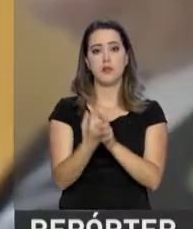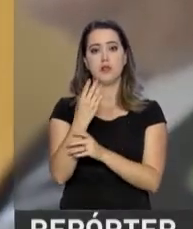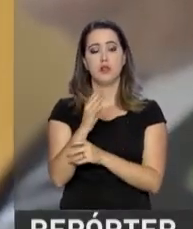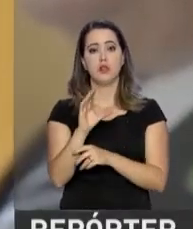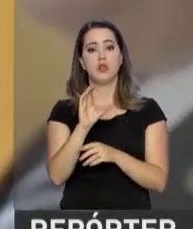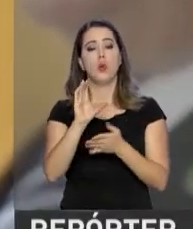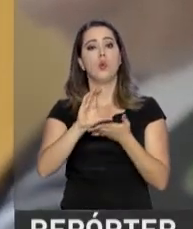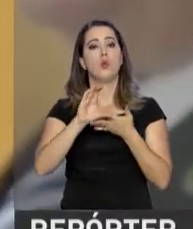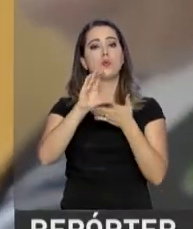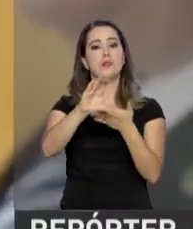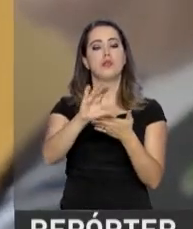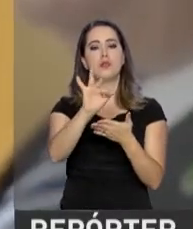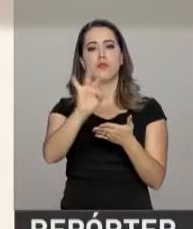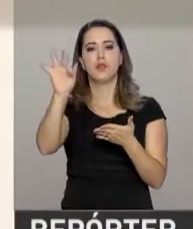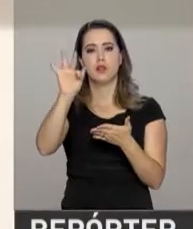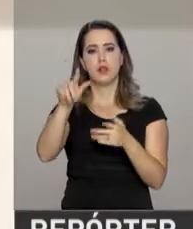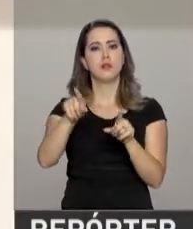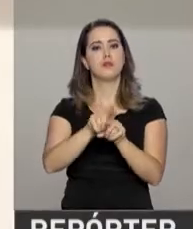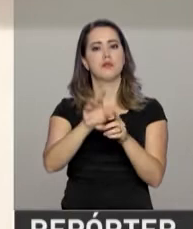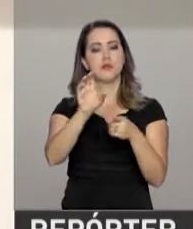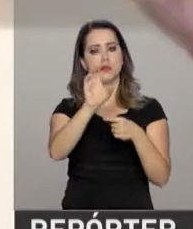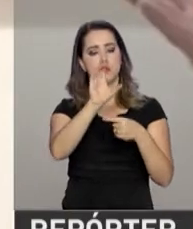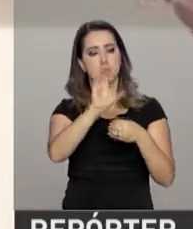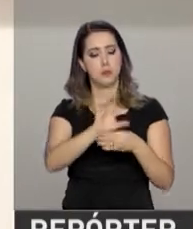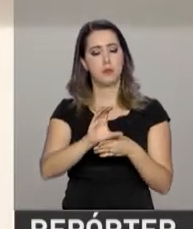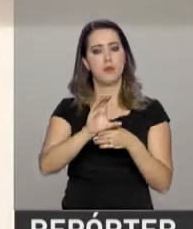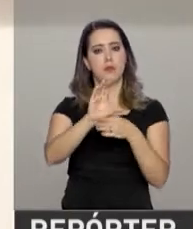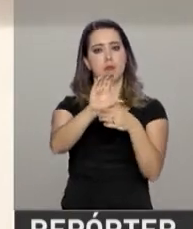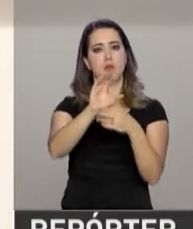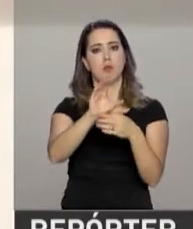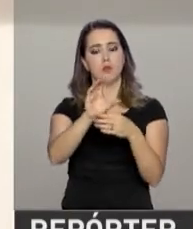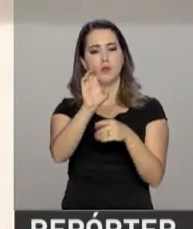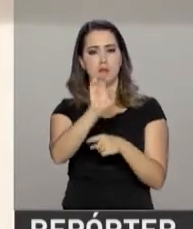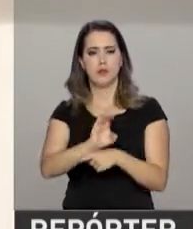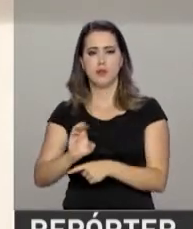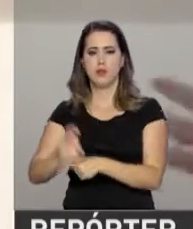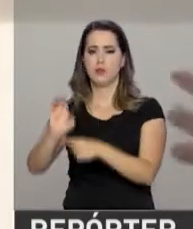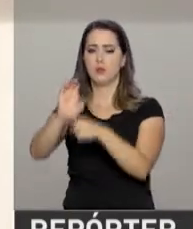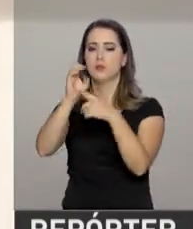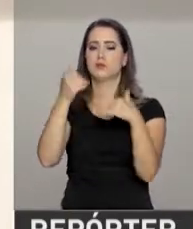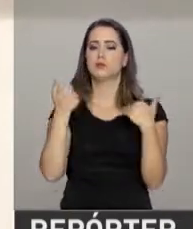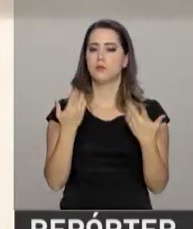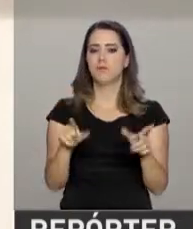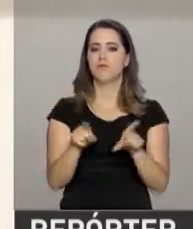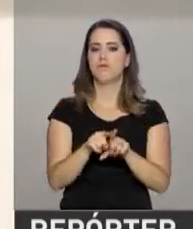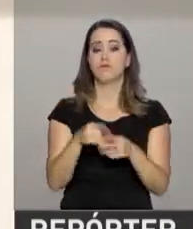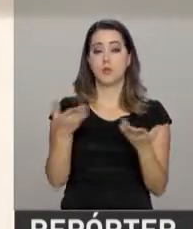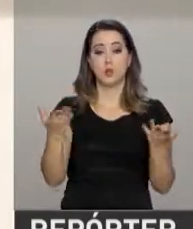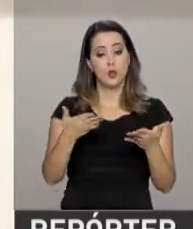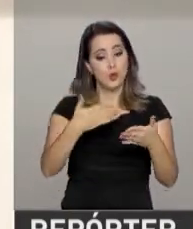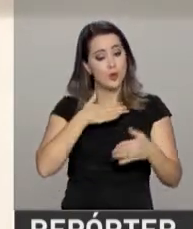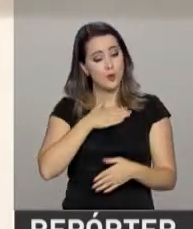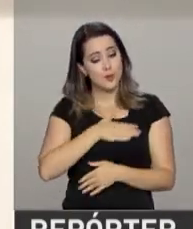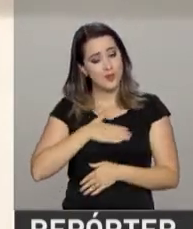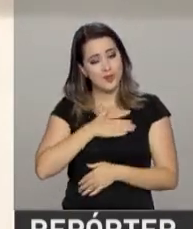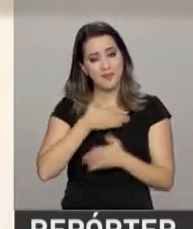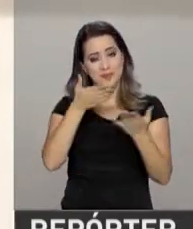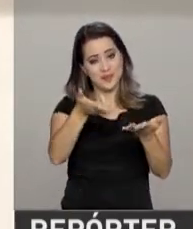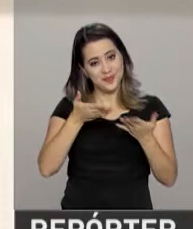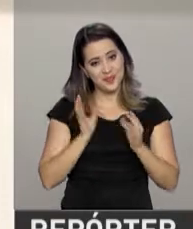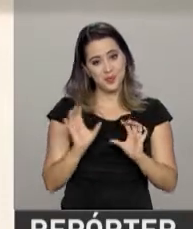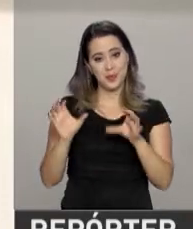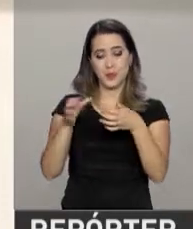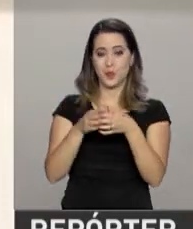e regionais dos técnicos agrícolas de hoje até tive o prazer de receber boa parte desses técnicos